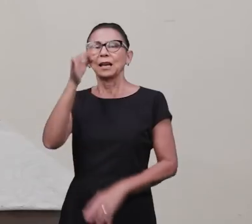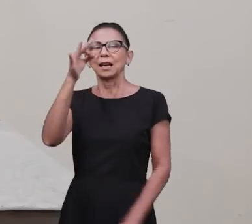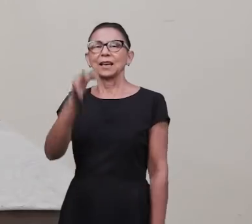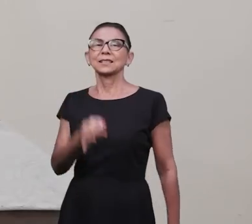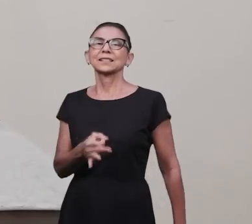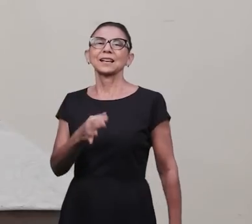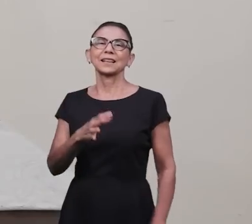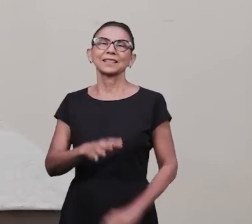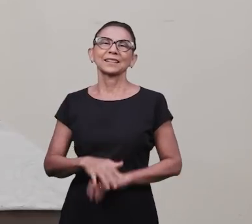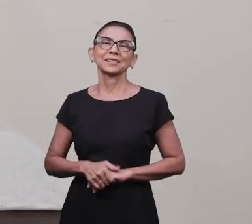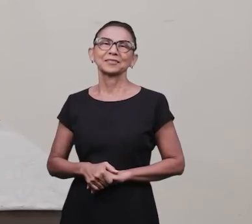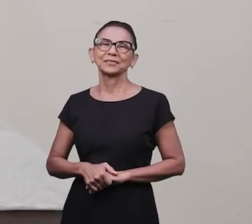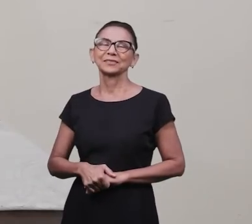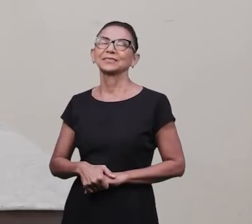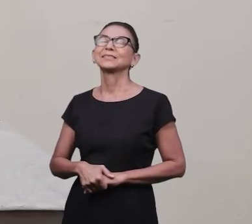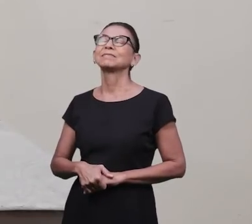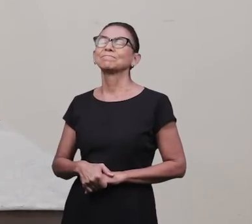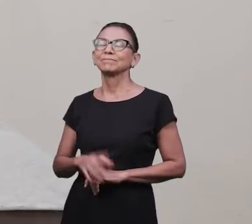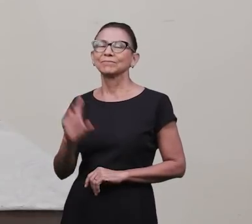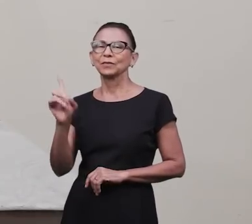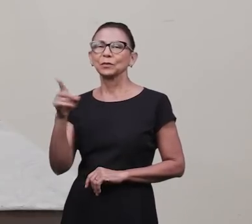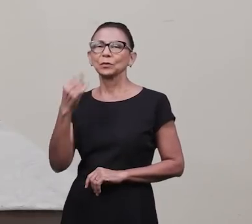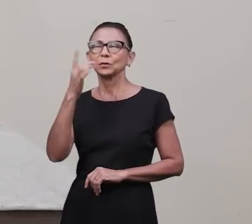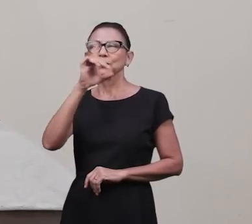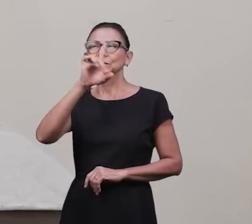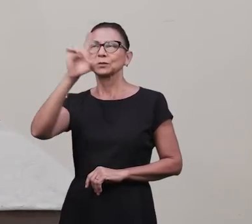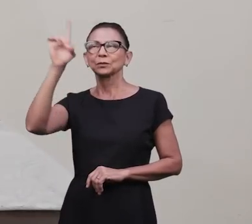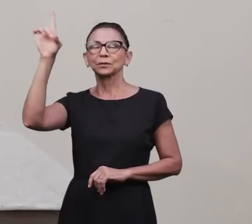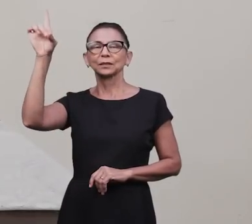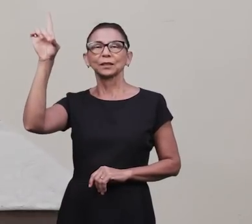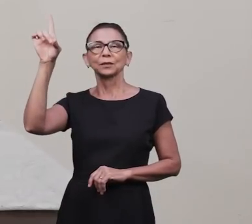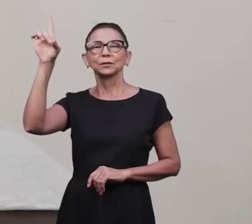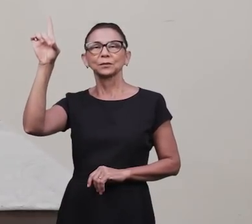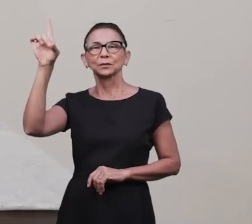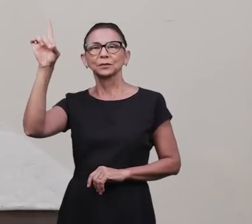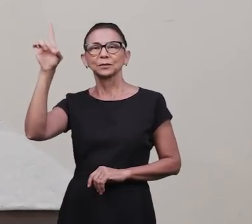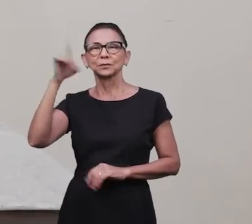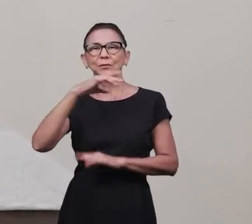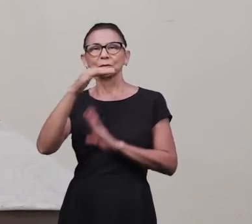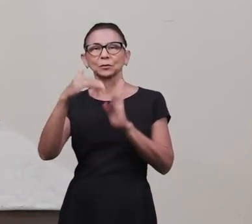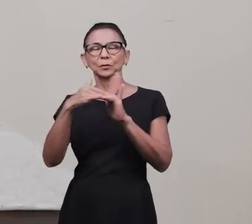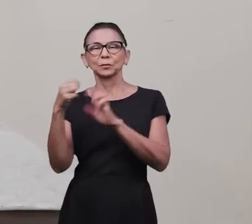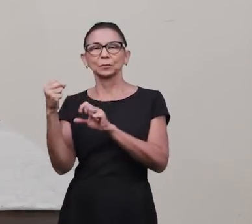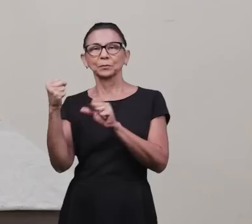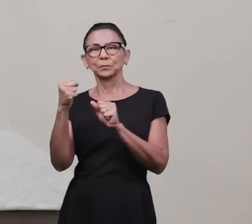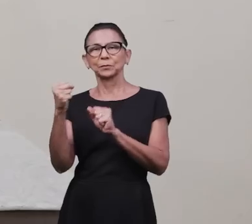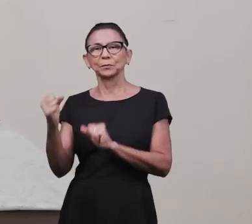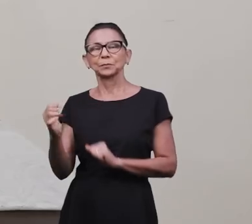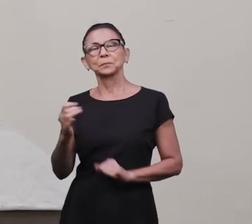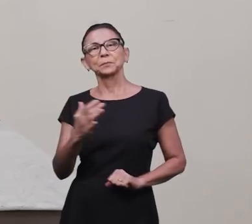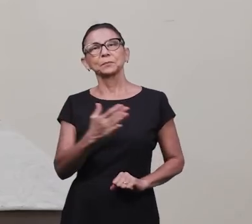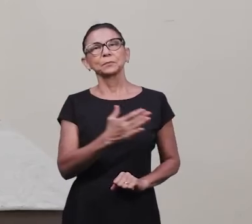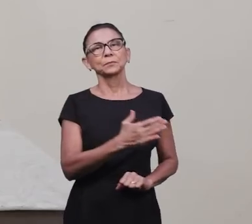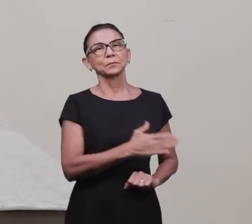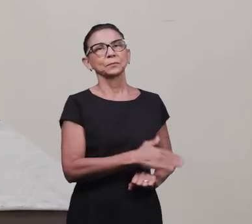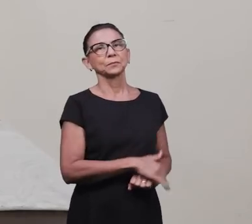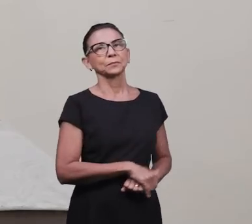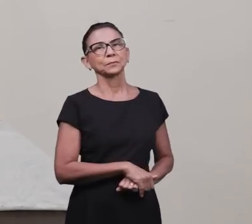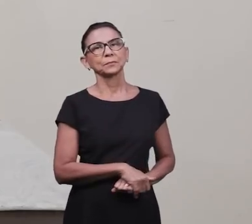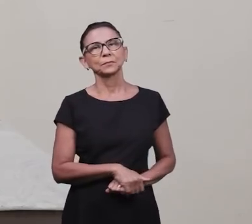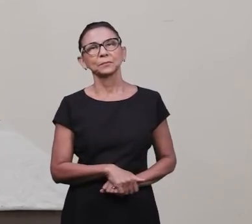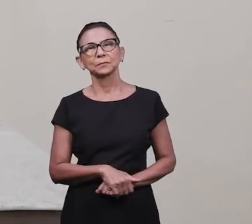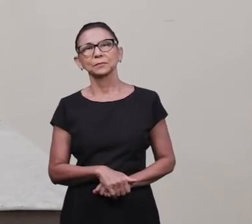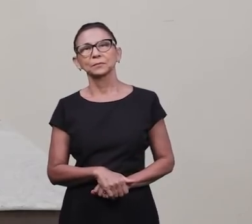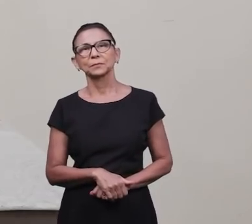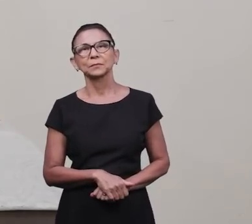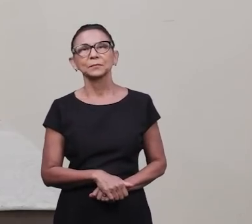porque o Senhor é vitorioso, o Senhor é o nosso Deus. Louvado seja o nome do Senhor. Nós vamos agora, né,